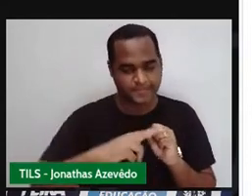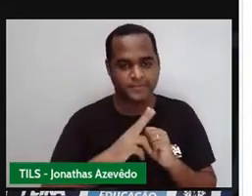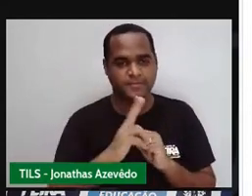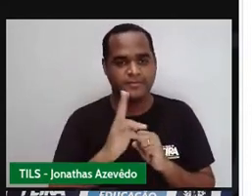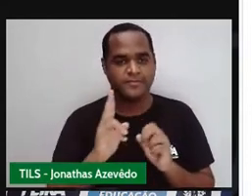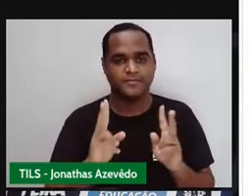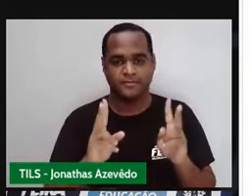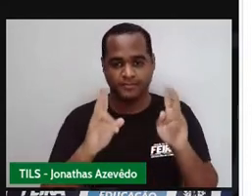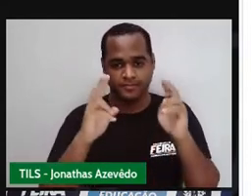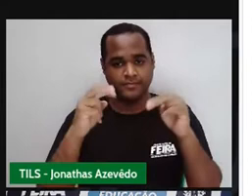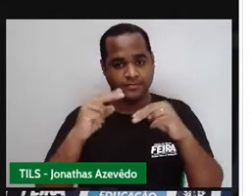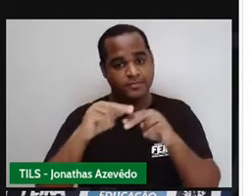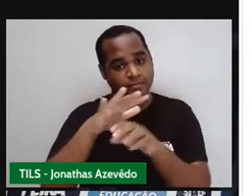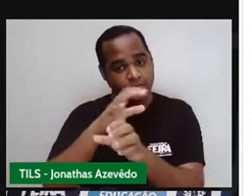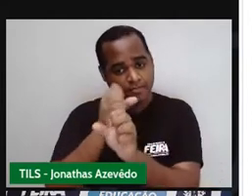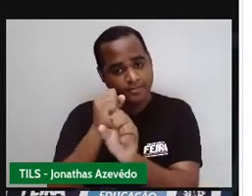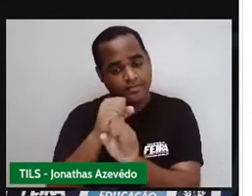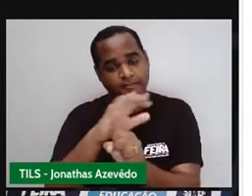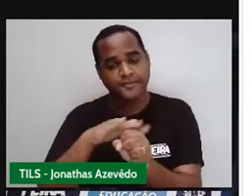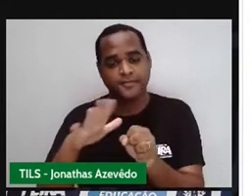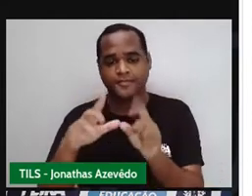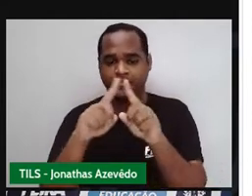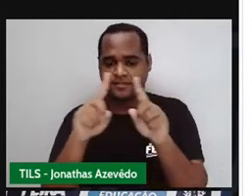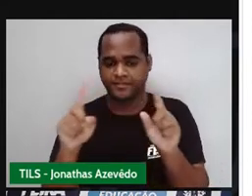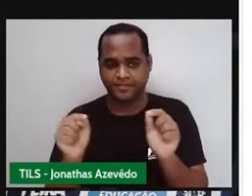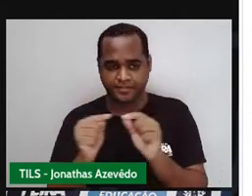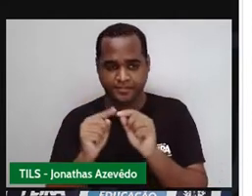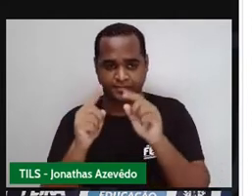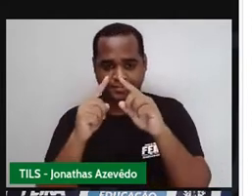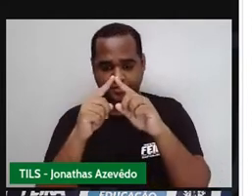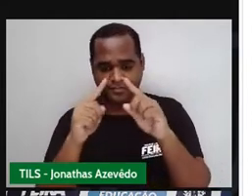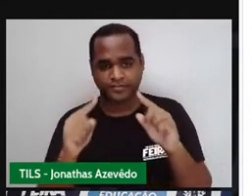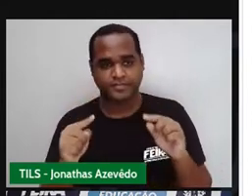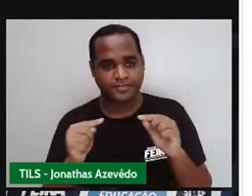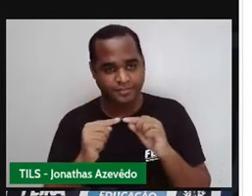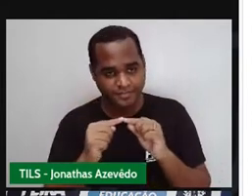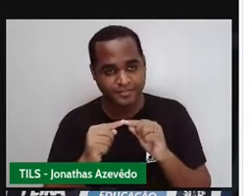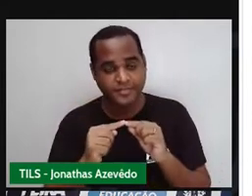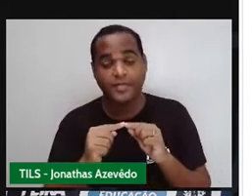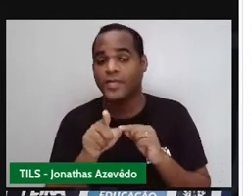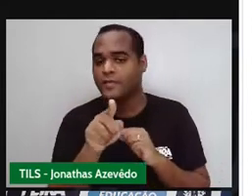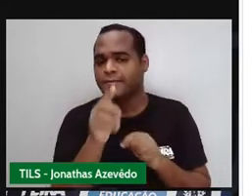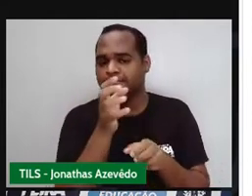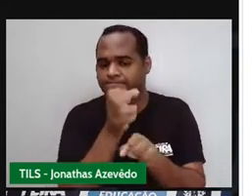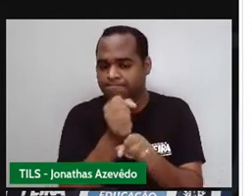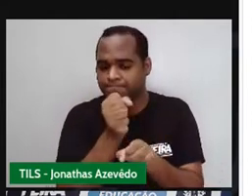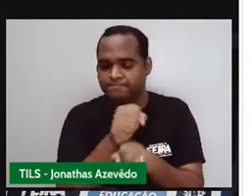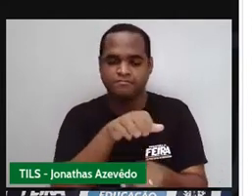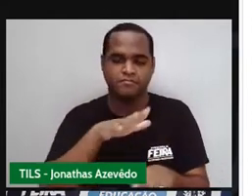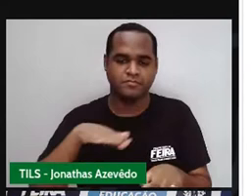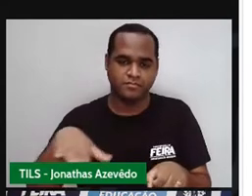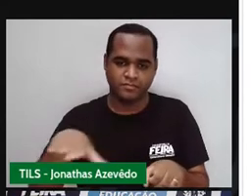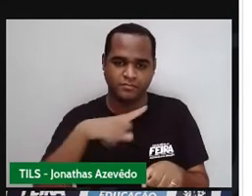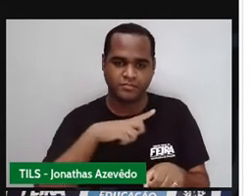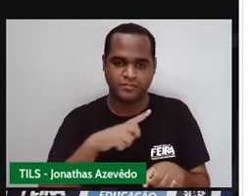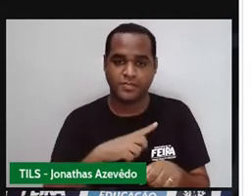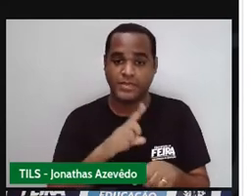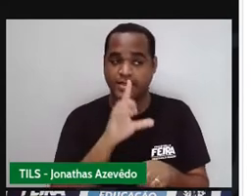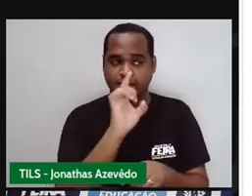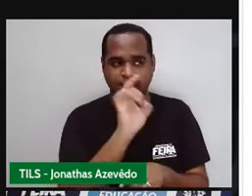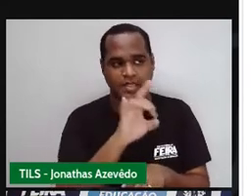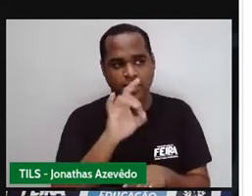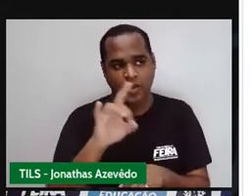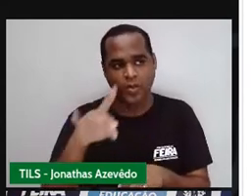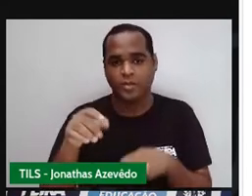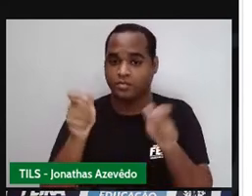figuras que você sabe calcular a área retângulo quadrado e triângulo calcula essas áreas individuais